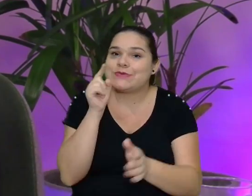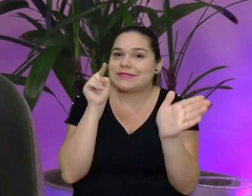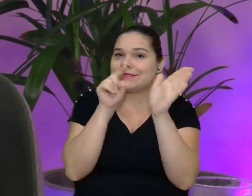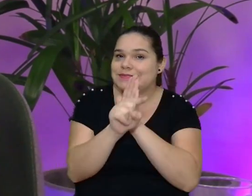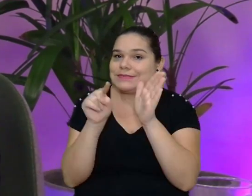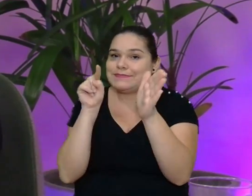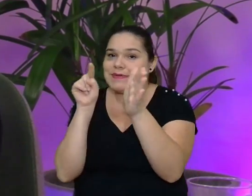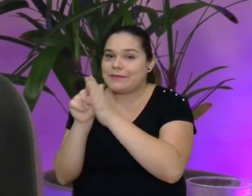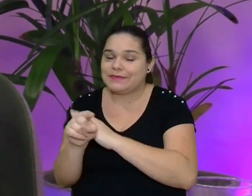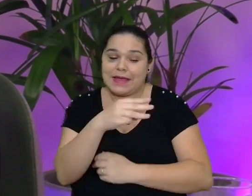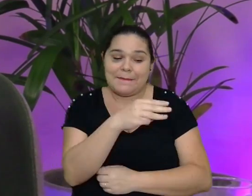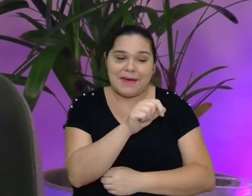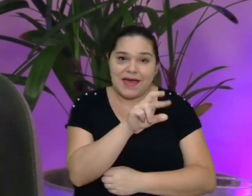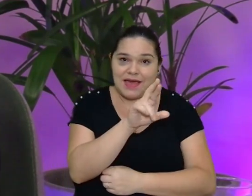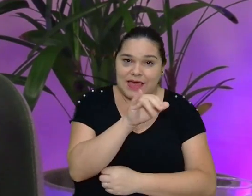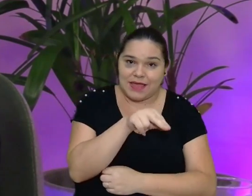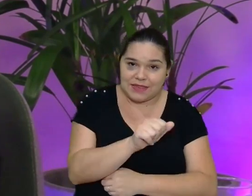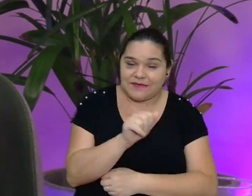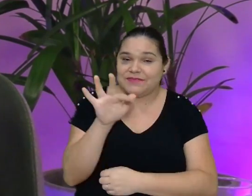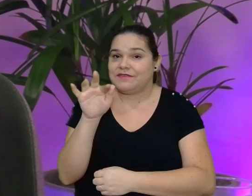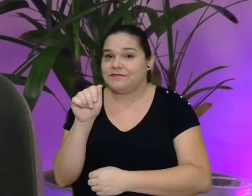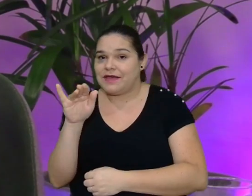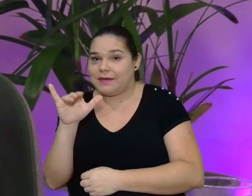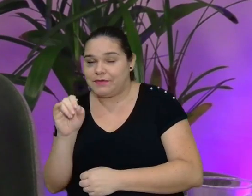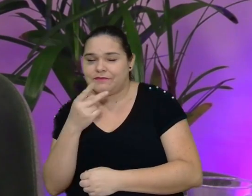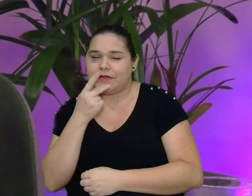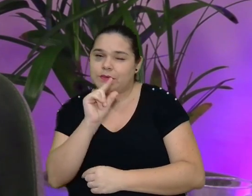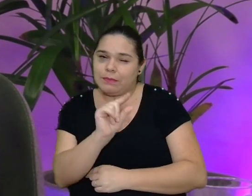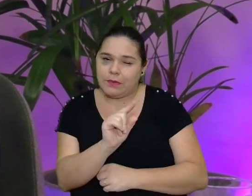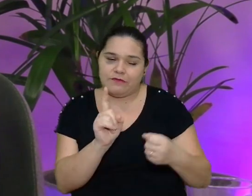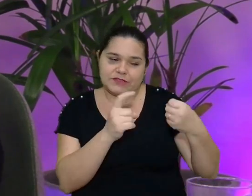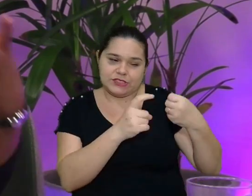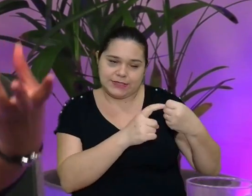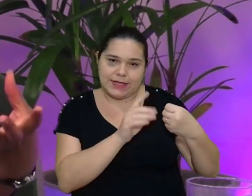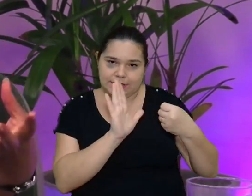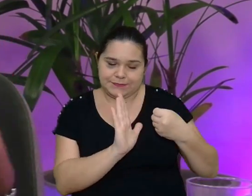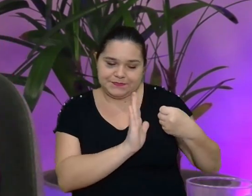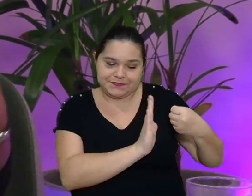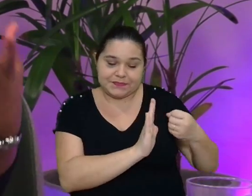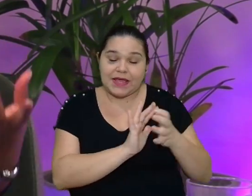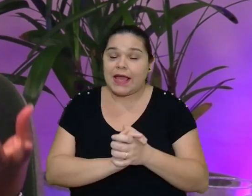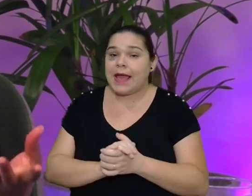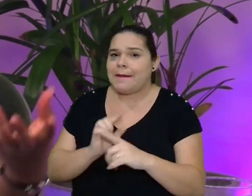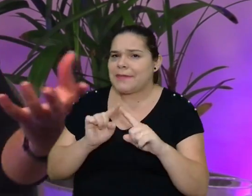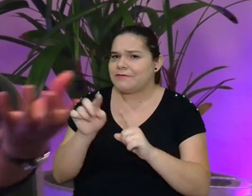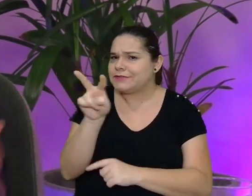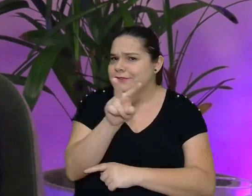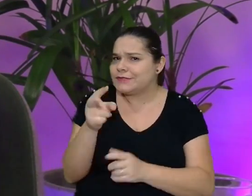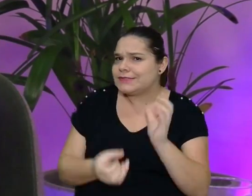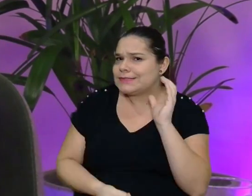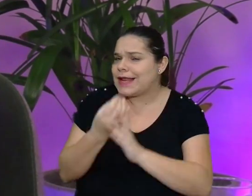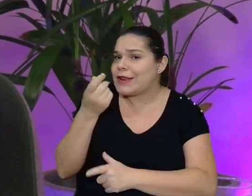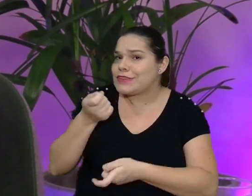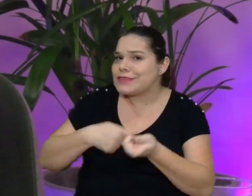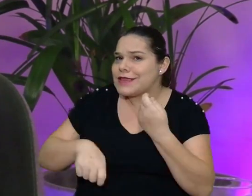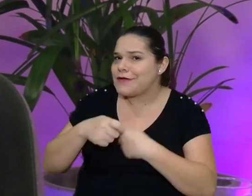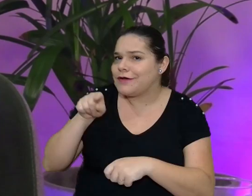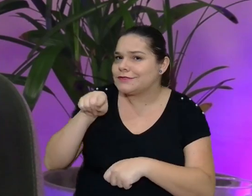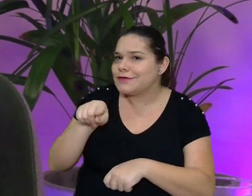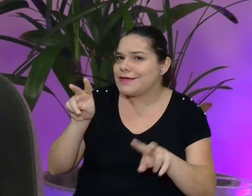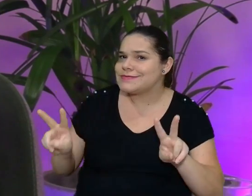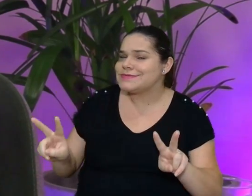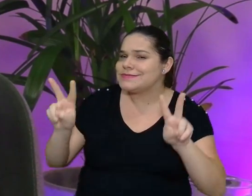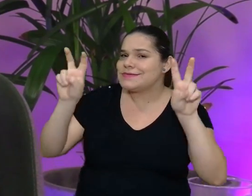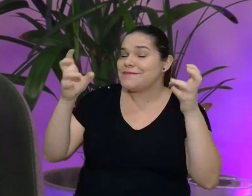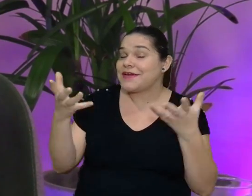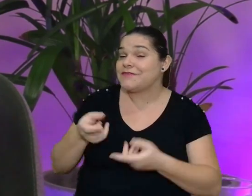Fábio, saindo um pouco de fertilidade, saindo um pouco do conceito, mas vocês dois criaram negócios relacionados a isso, né? Eu queria que vocês comentassem um